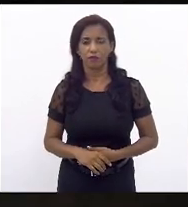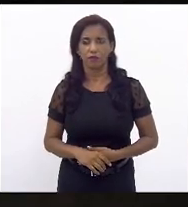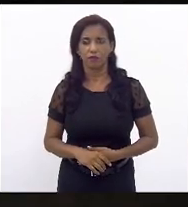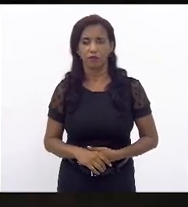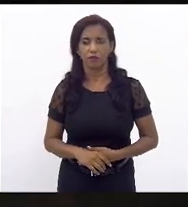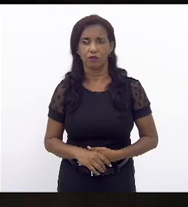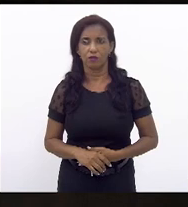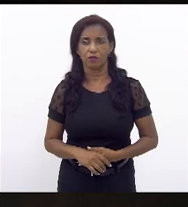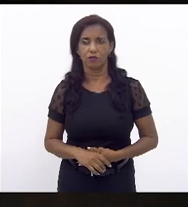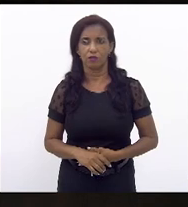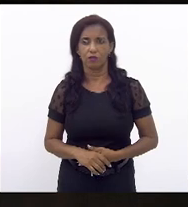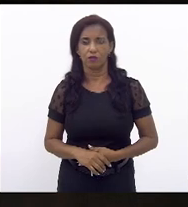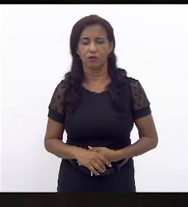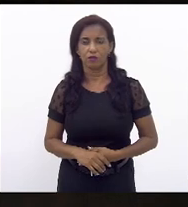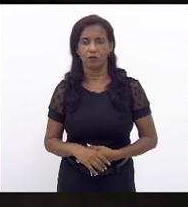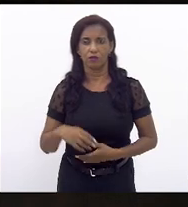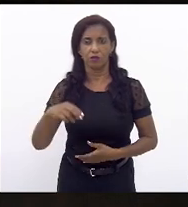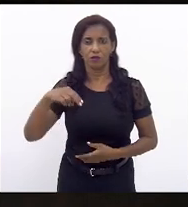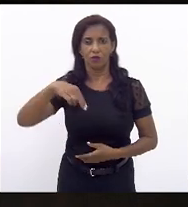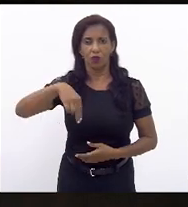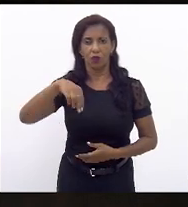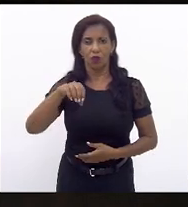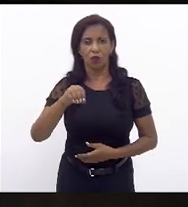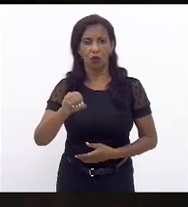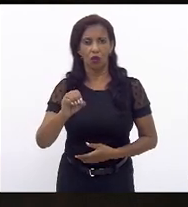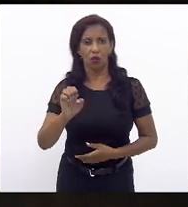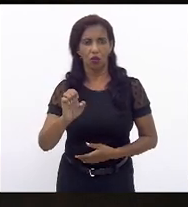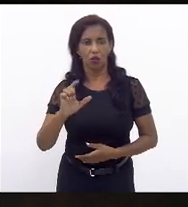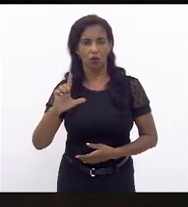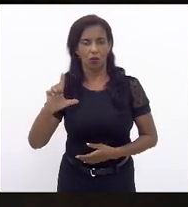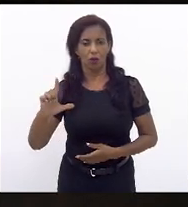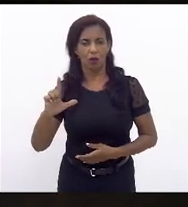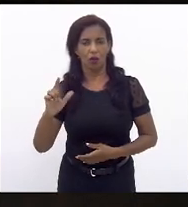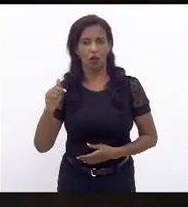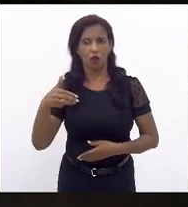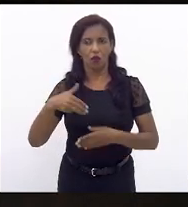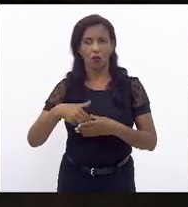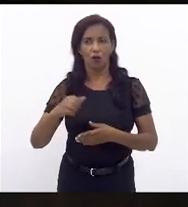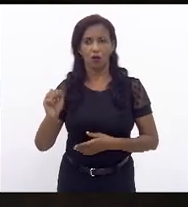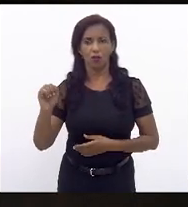Deputado Noel de Carvalho. Eu voto sim, Tiago.